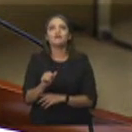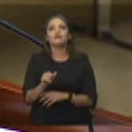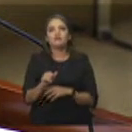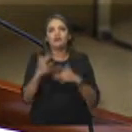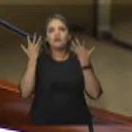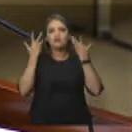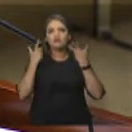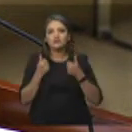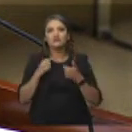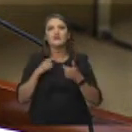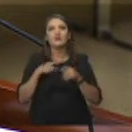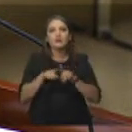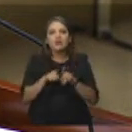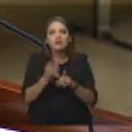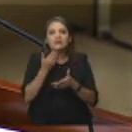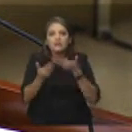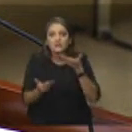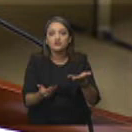cresceu nada menos que